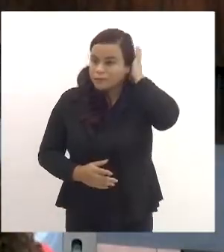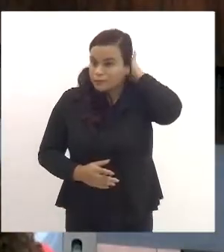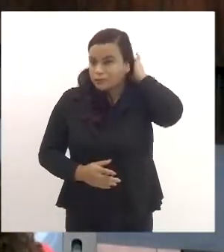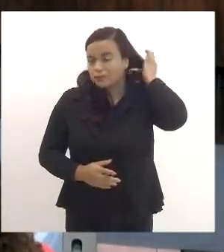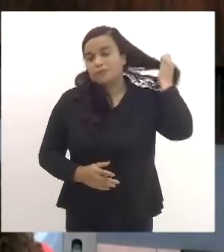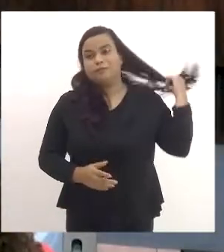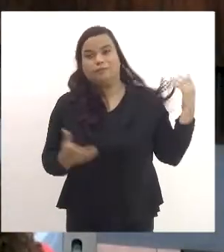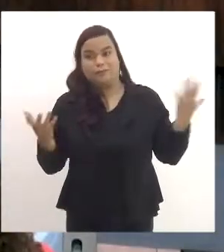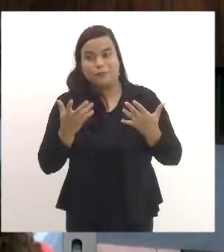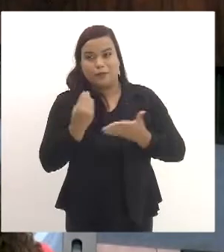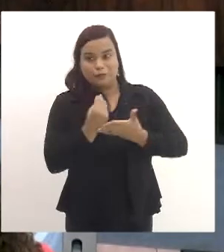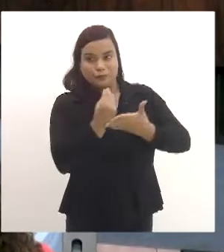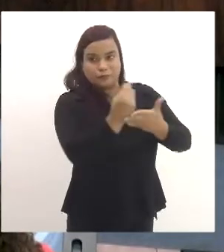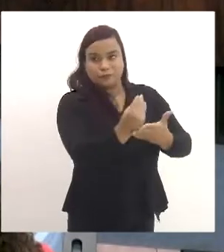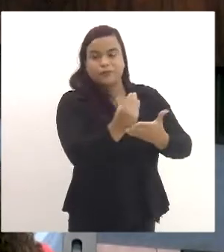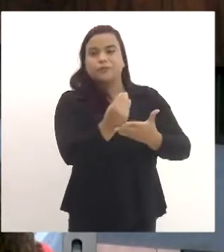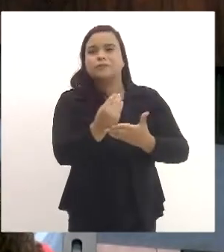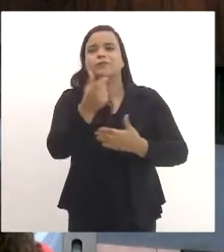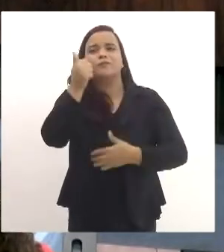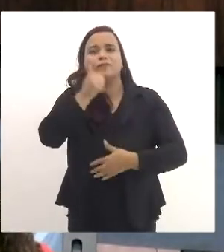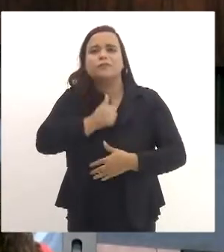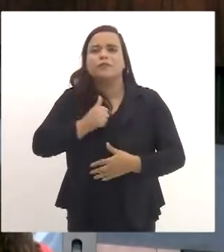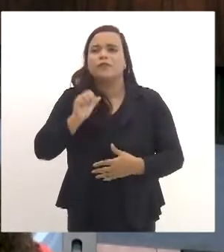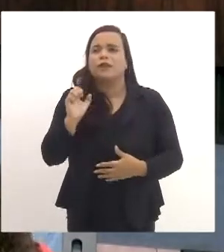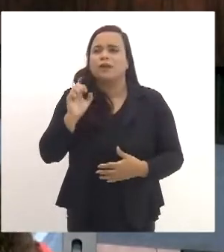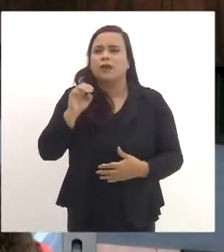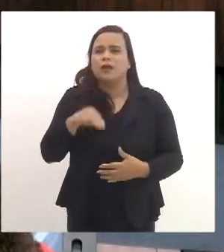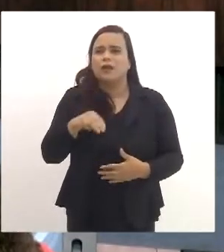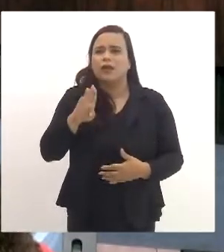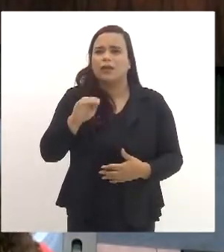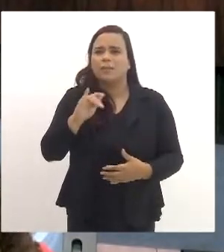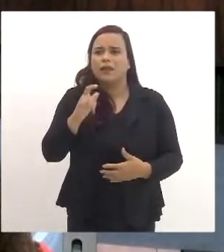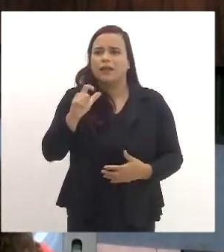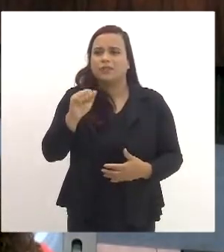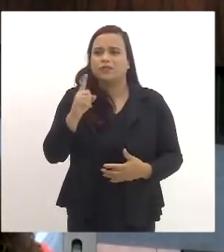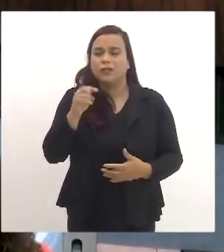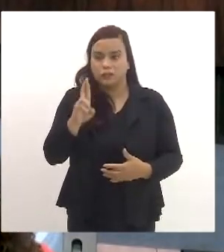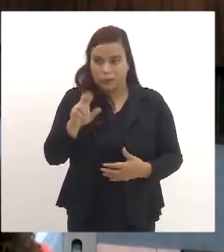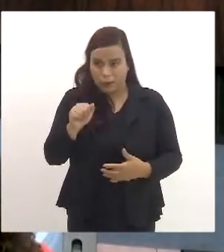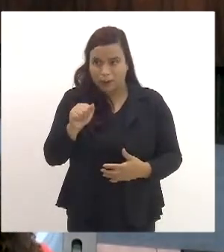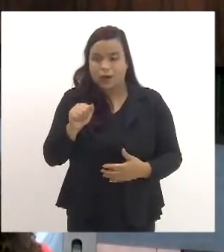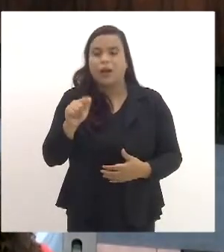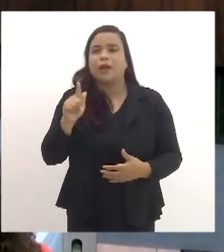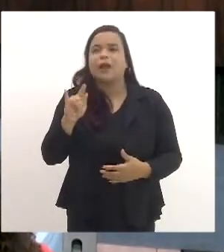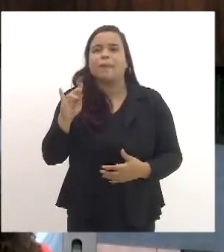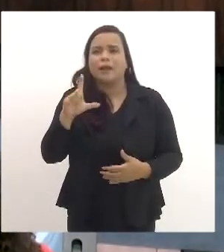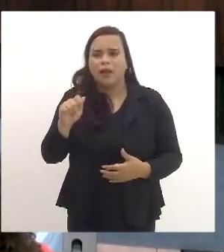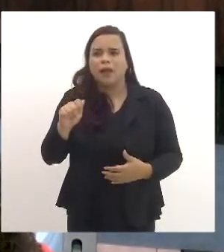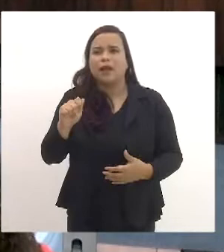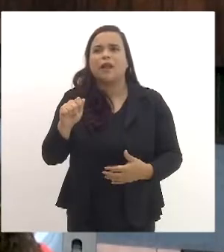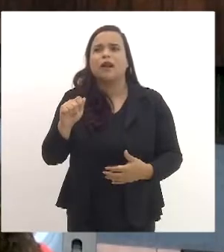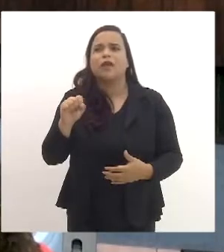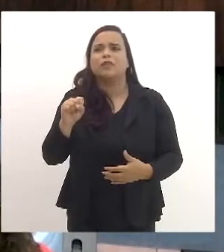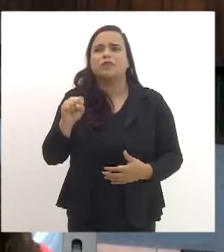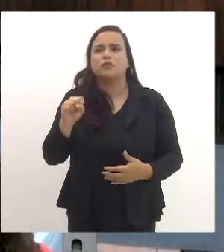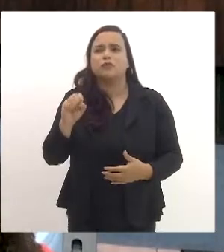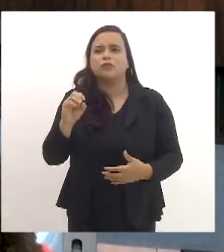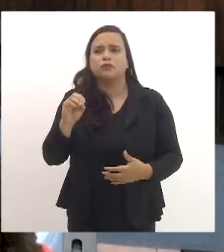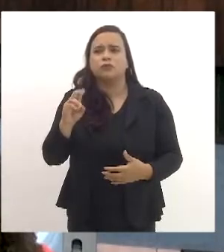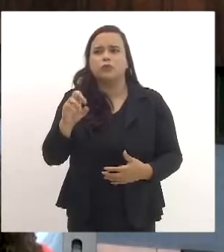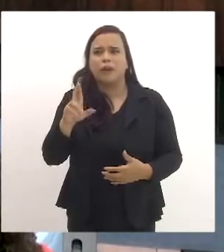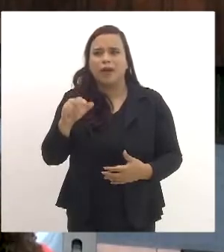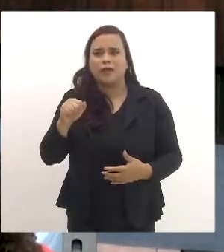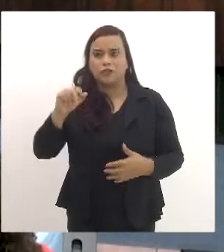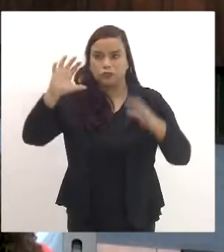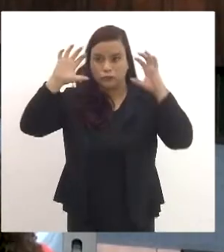Passo a palavra agora à embaixadora Gabriela Soares de Albergaria, Consuleza Geral de Portugal no Rio de Janeiro.